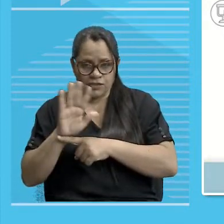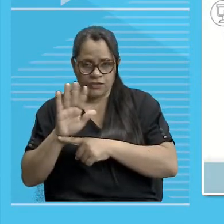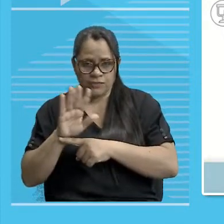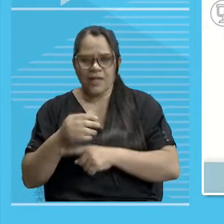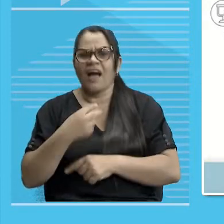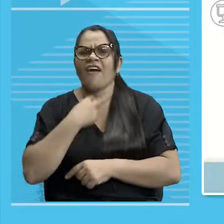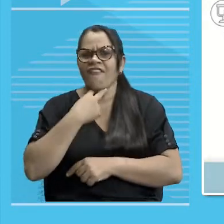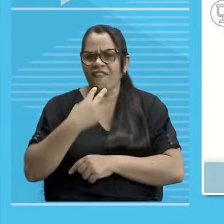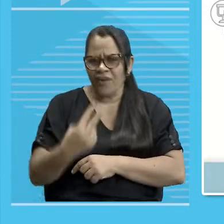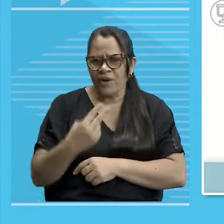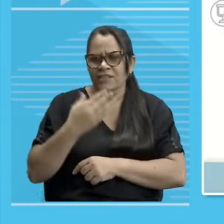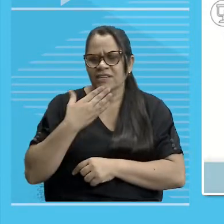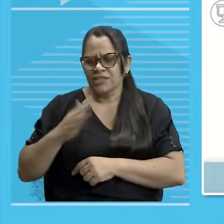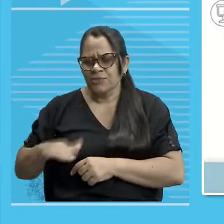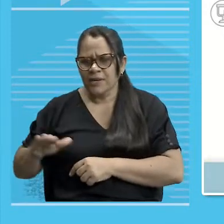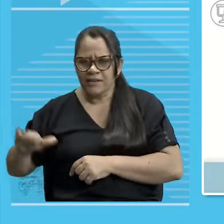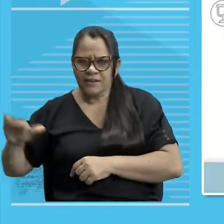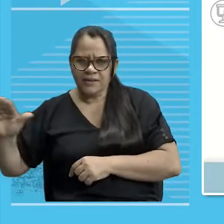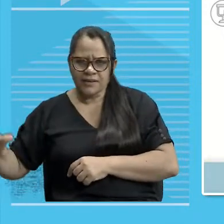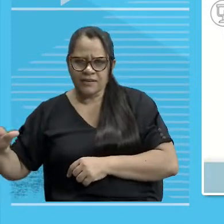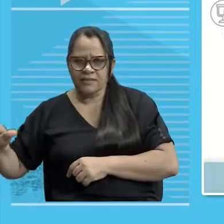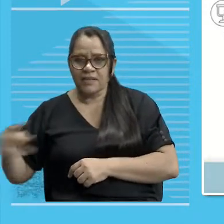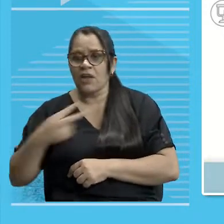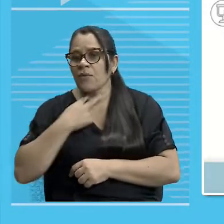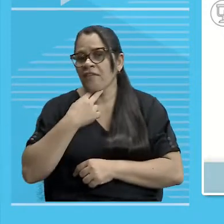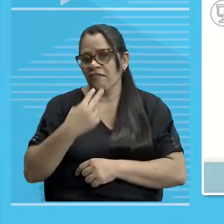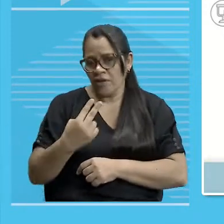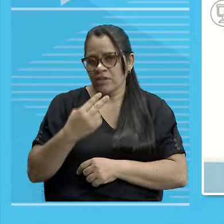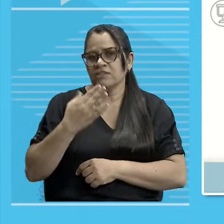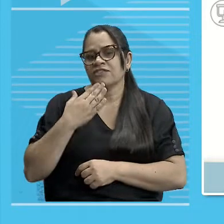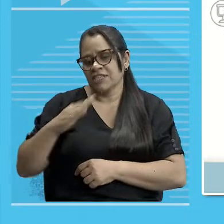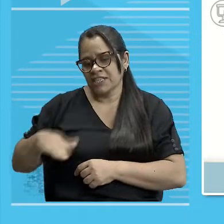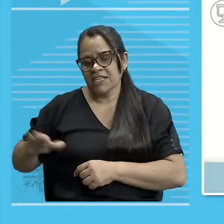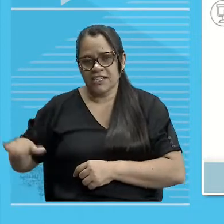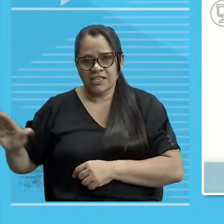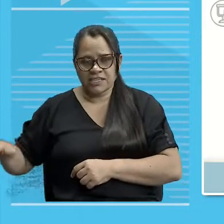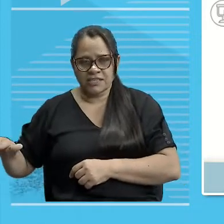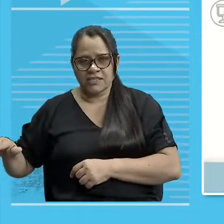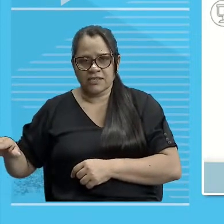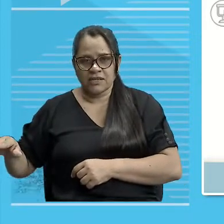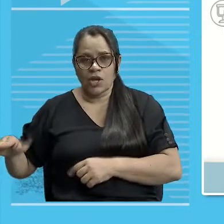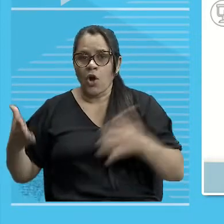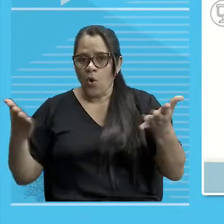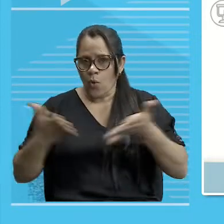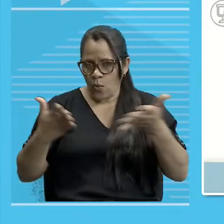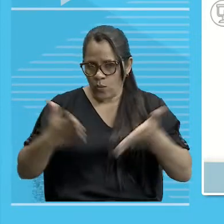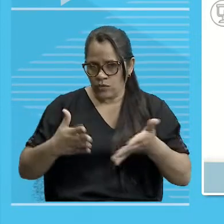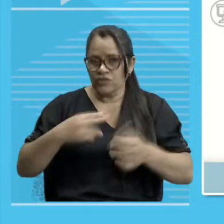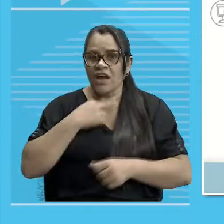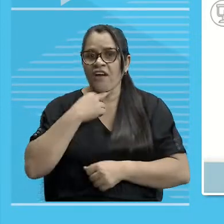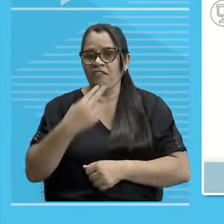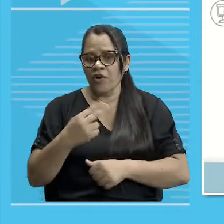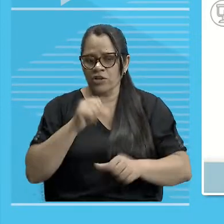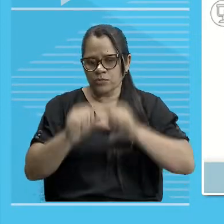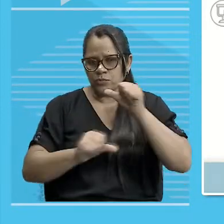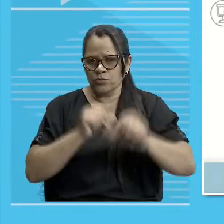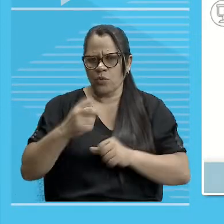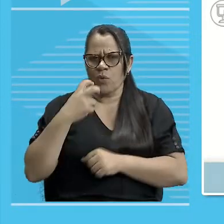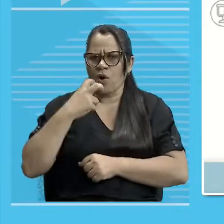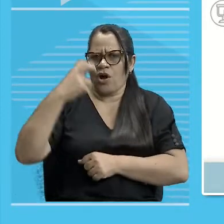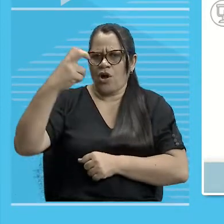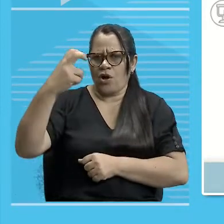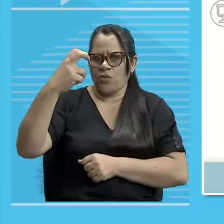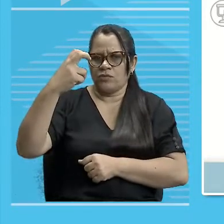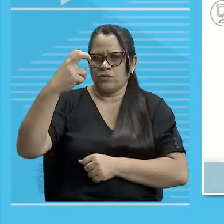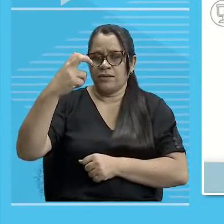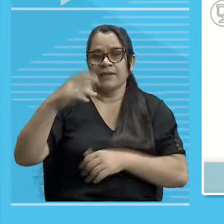criança. Uma voz de criança. Se você falar com ele hoje, é uma voz completamente diferente. Quer dizer, isso